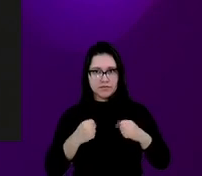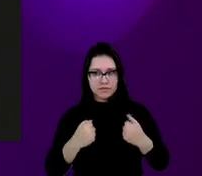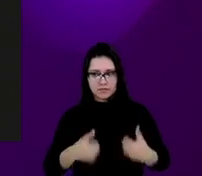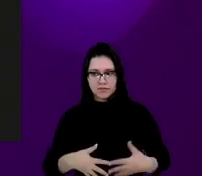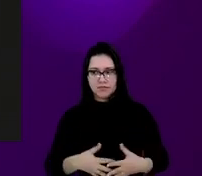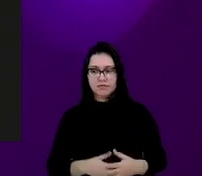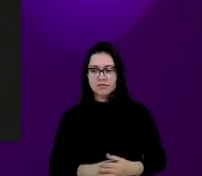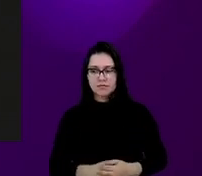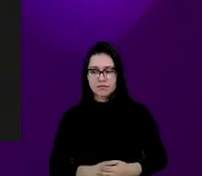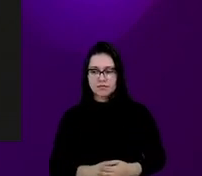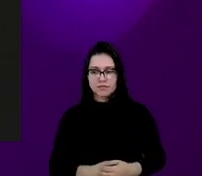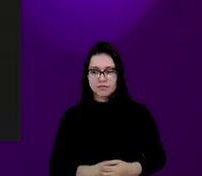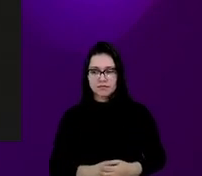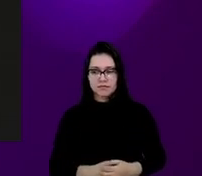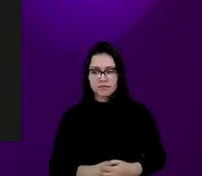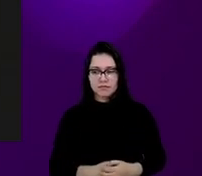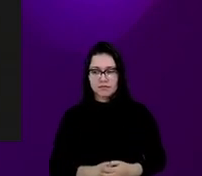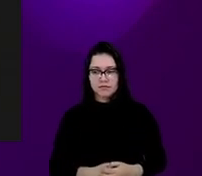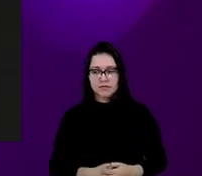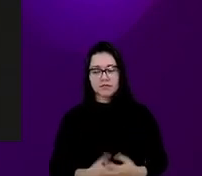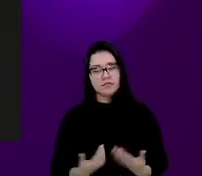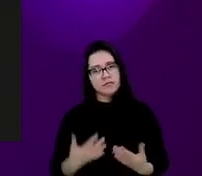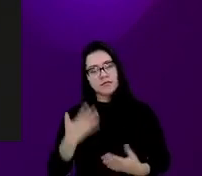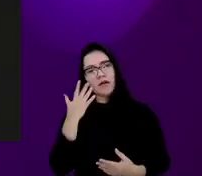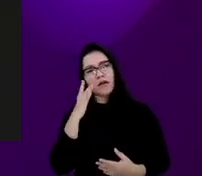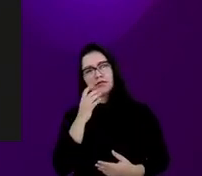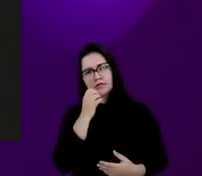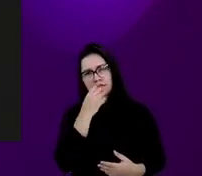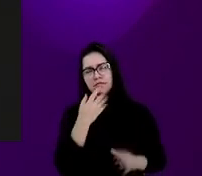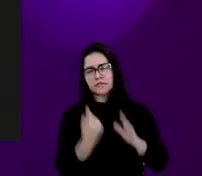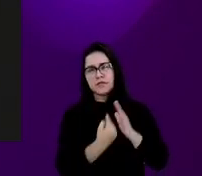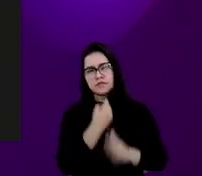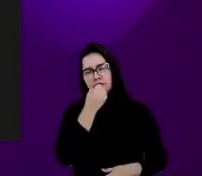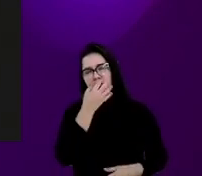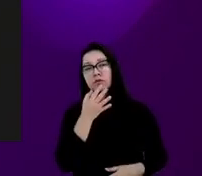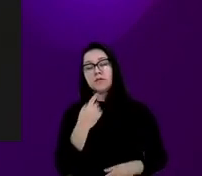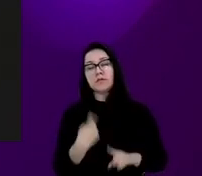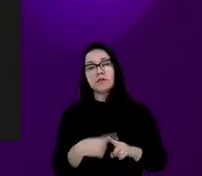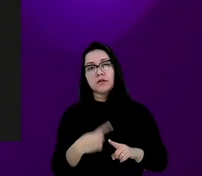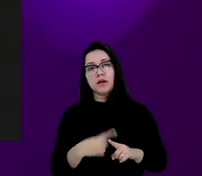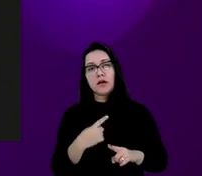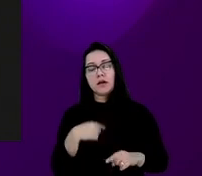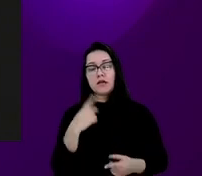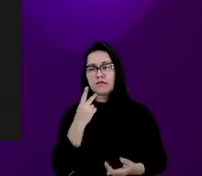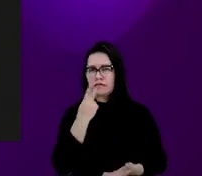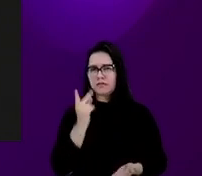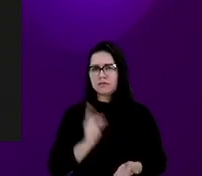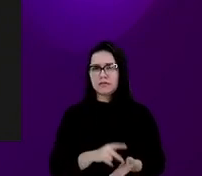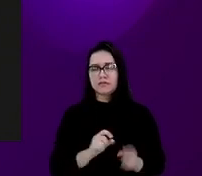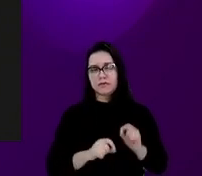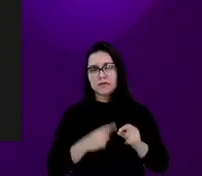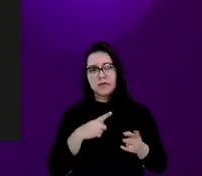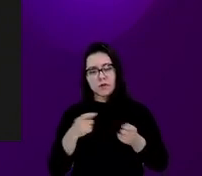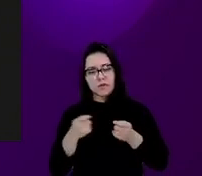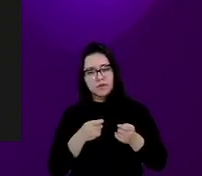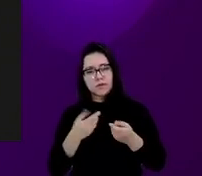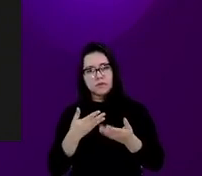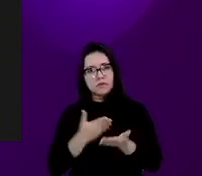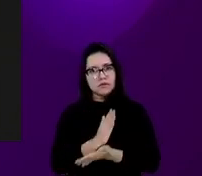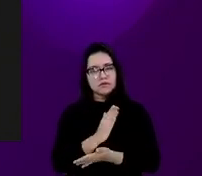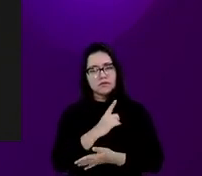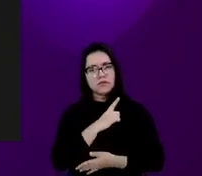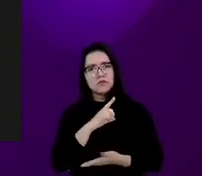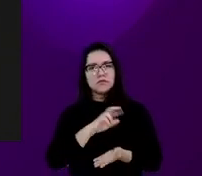Pode sim, doutor Luiz. Eu acho que essa é uma pergunta muito interessante, porque, na verdade, hoje, com os controles todos de aprovação de materiais e